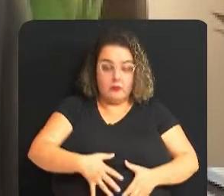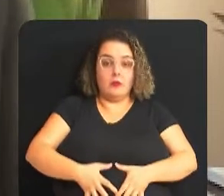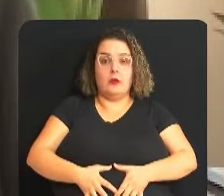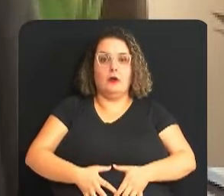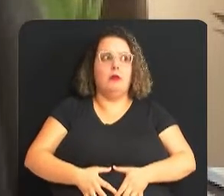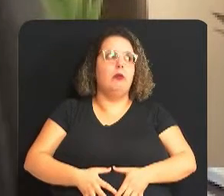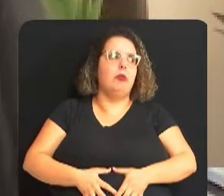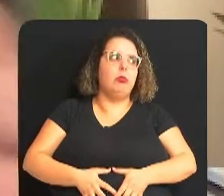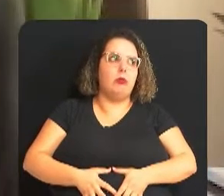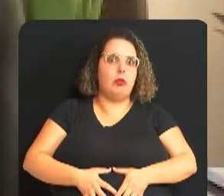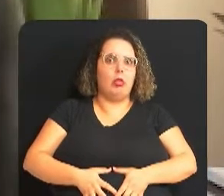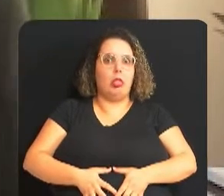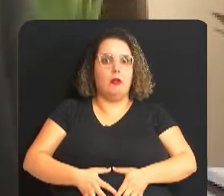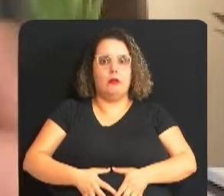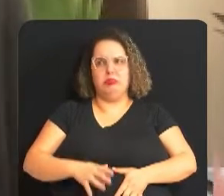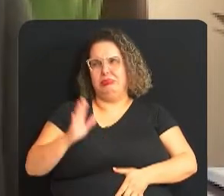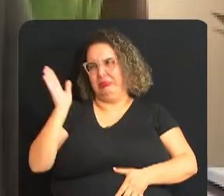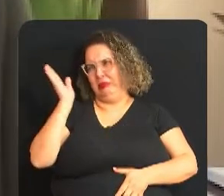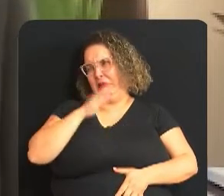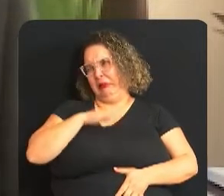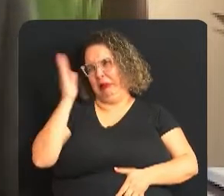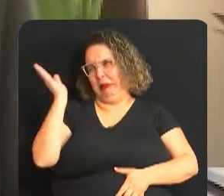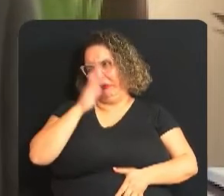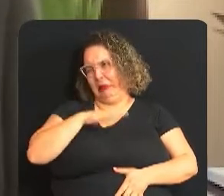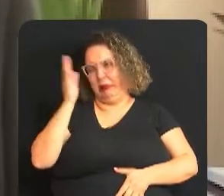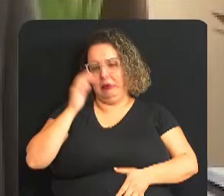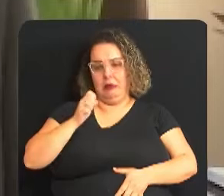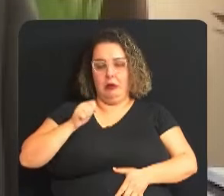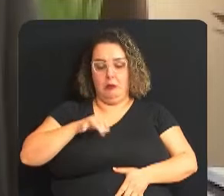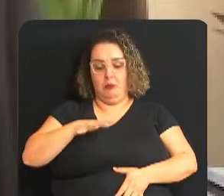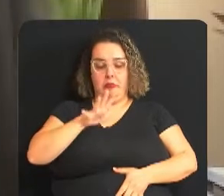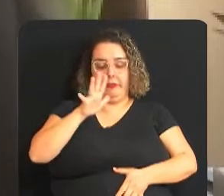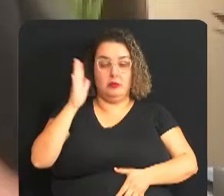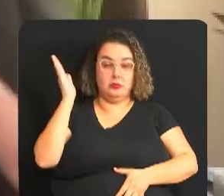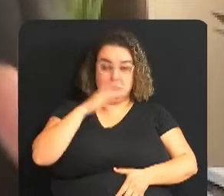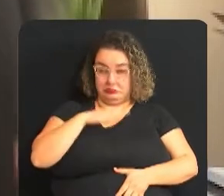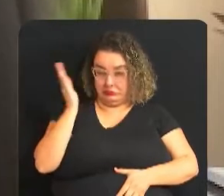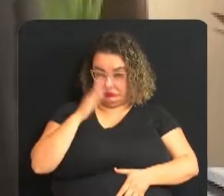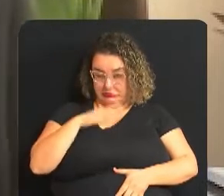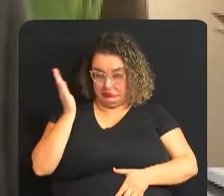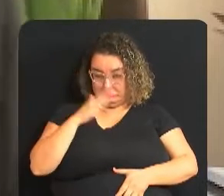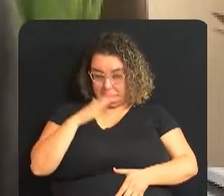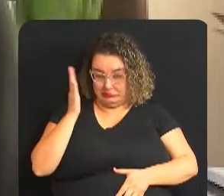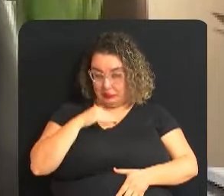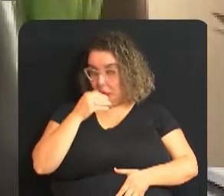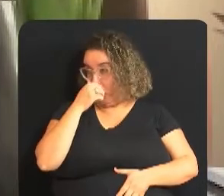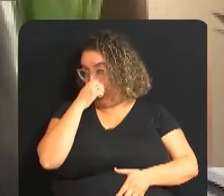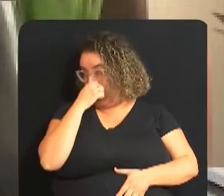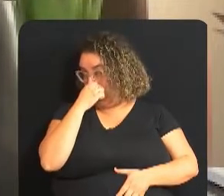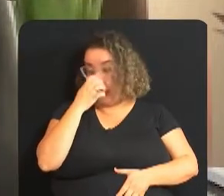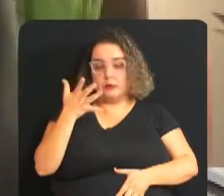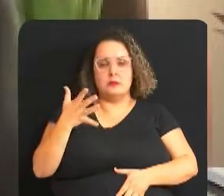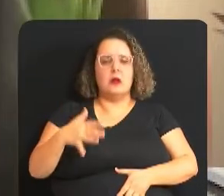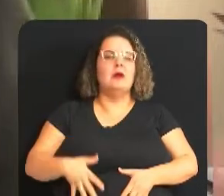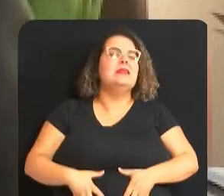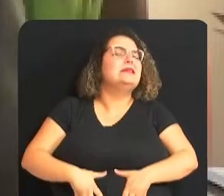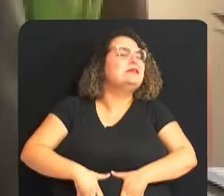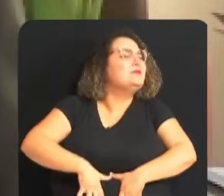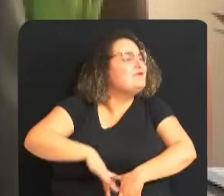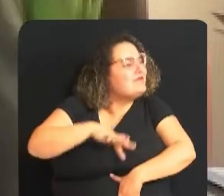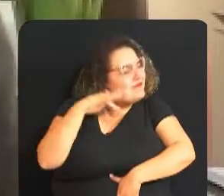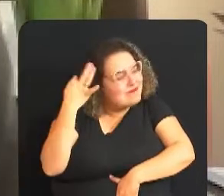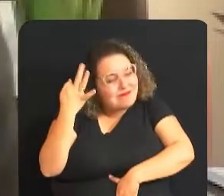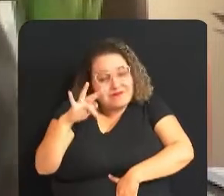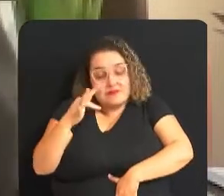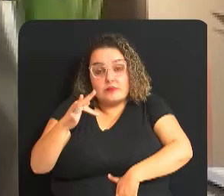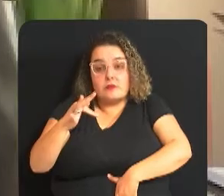semana. Aquilo está fedendo, tem gases, tem podridão. Cólica abdominal. Eu posso ter